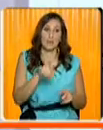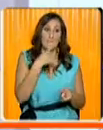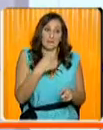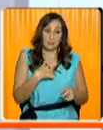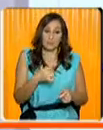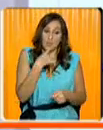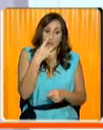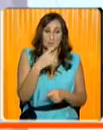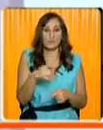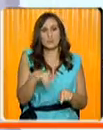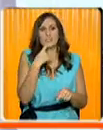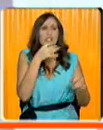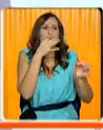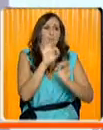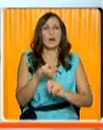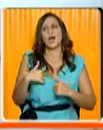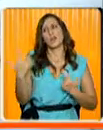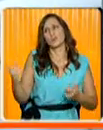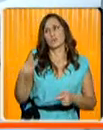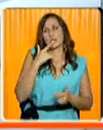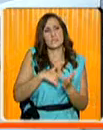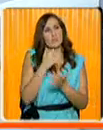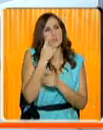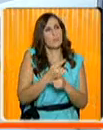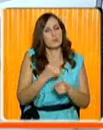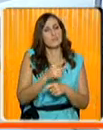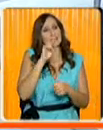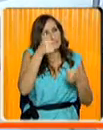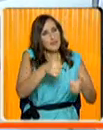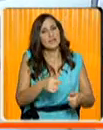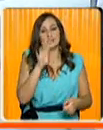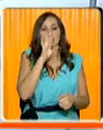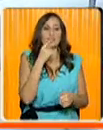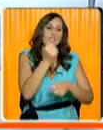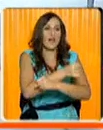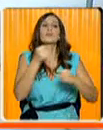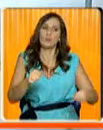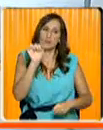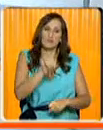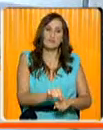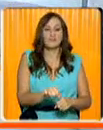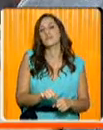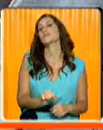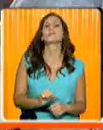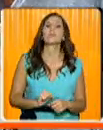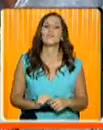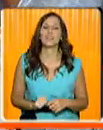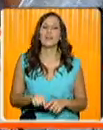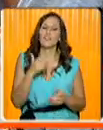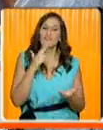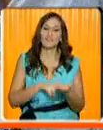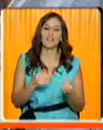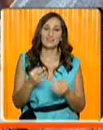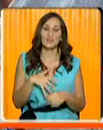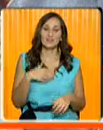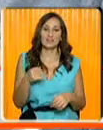diz que sim. Não, querida, estás ótima. Estou nada, agora estás tu. Estás gorda, é pá. Não, é sempre... Não, isto é verdade. Eles,